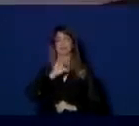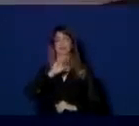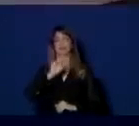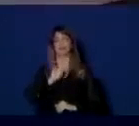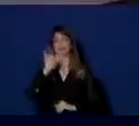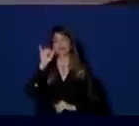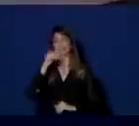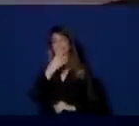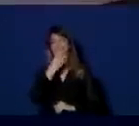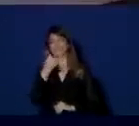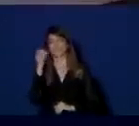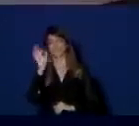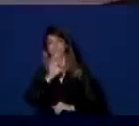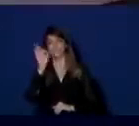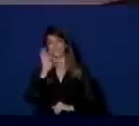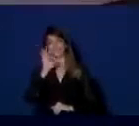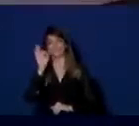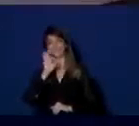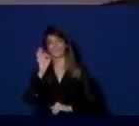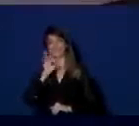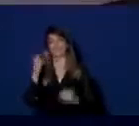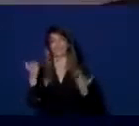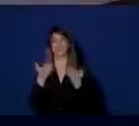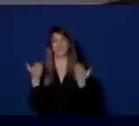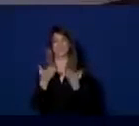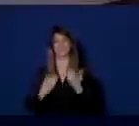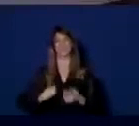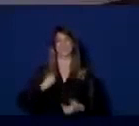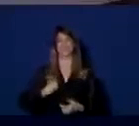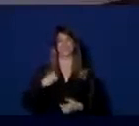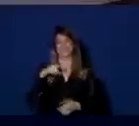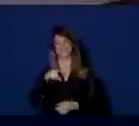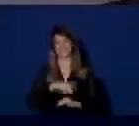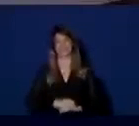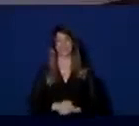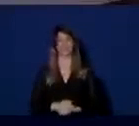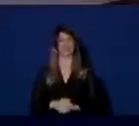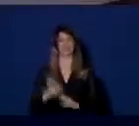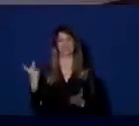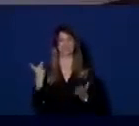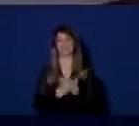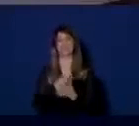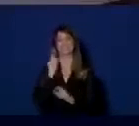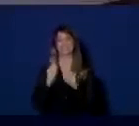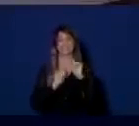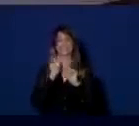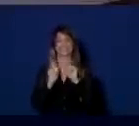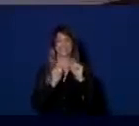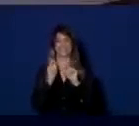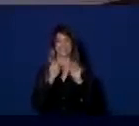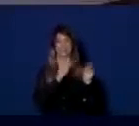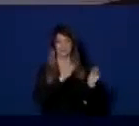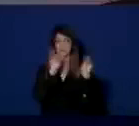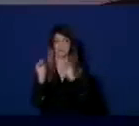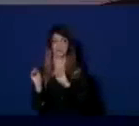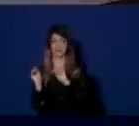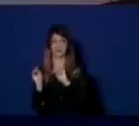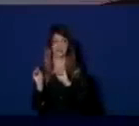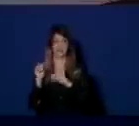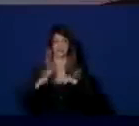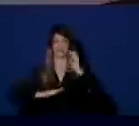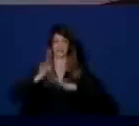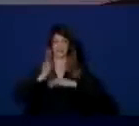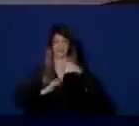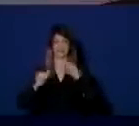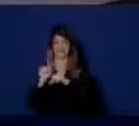e 46% do mais recente, que é onde ele está hoje, mais ou menos. O que acontece, e agora migrando para um ponto prático de